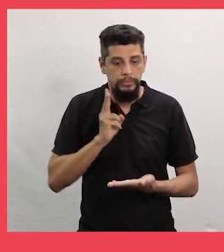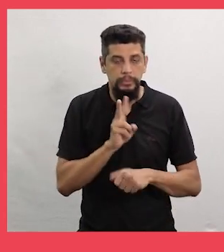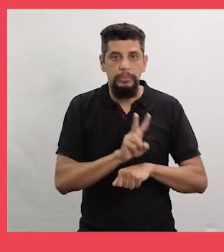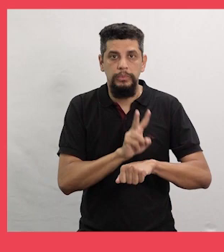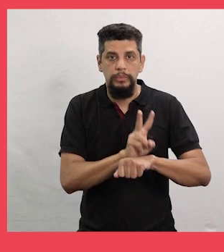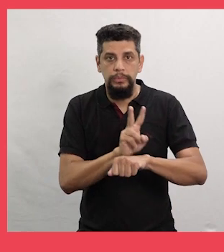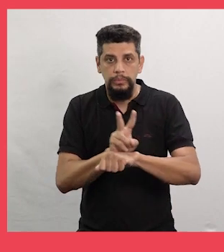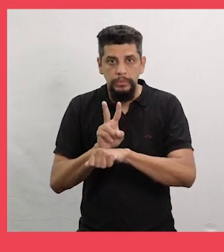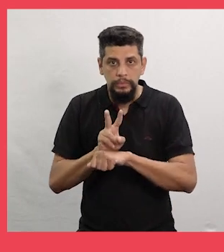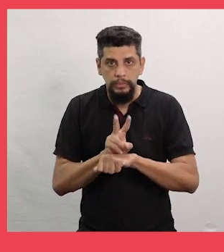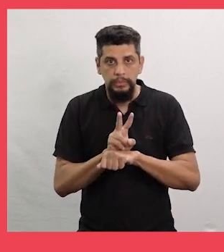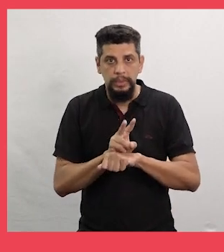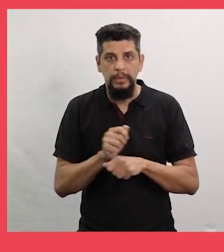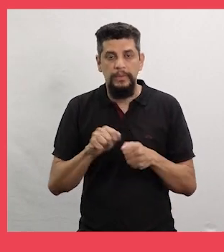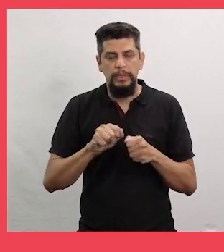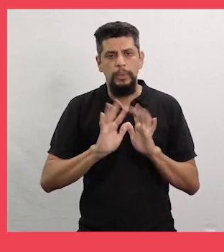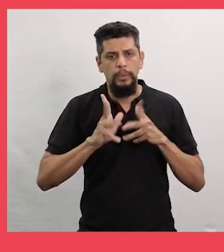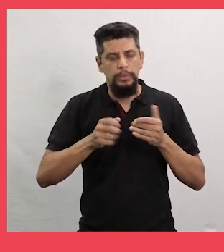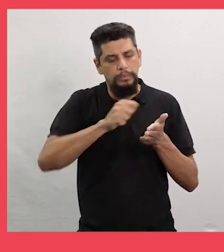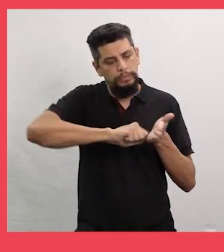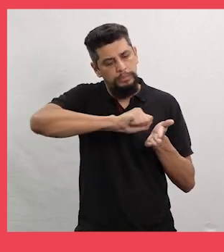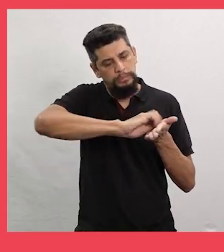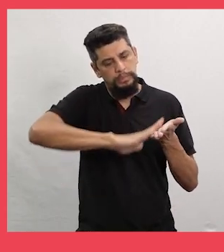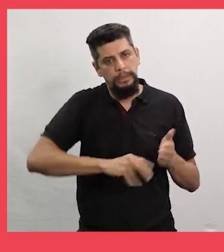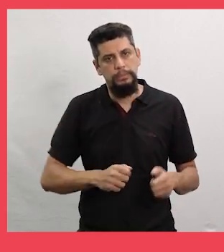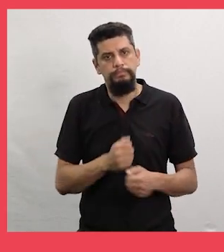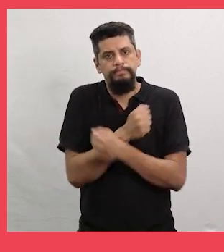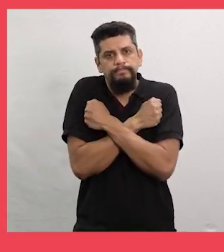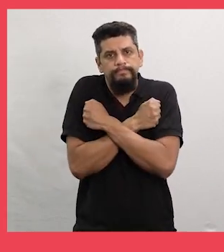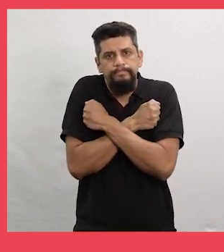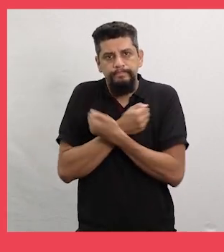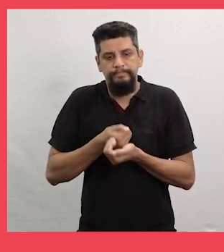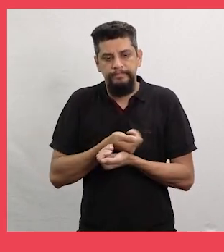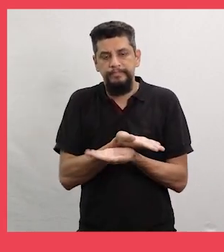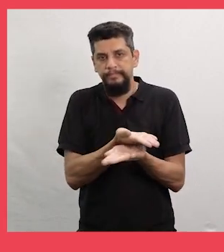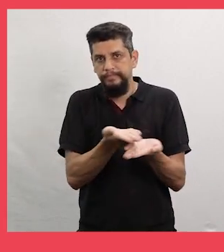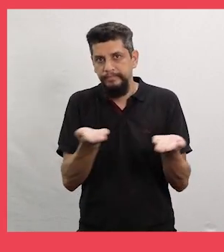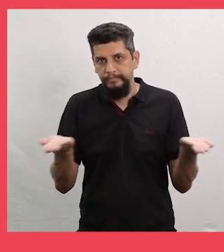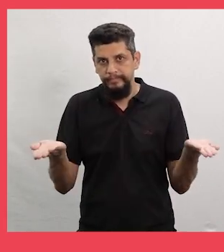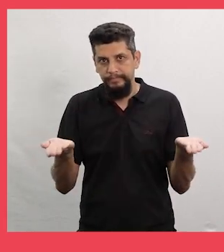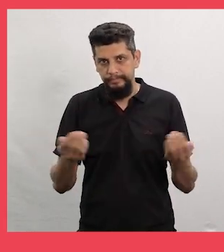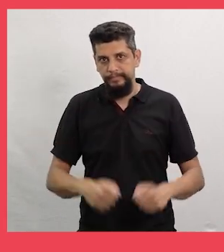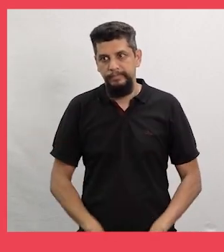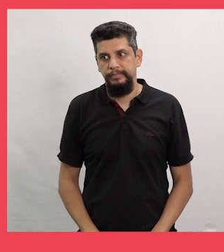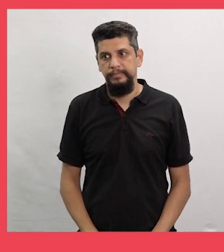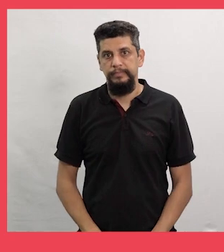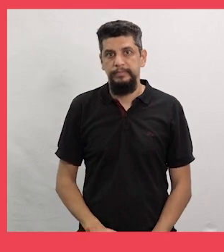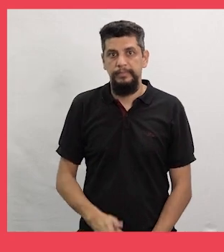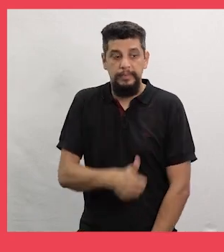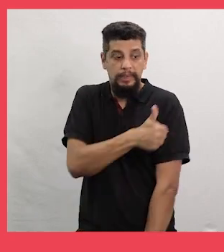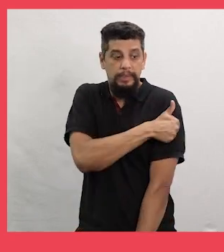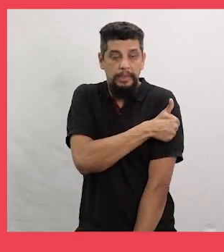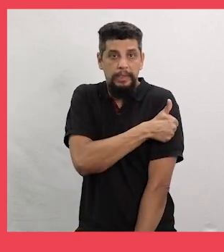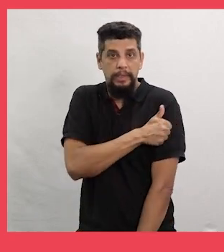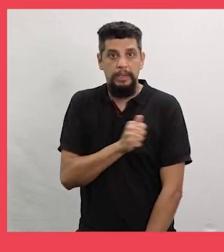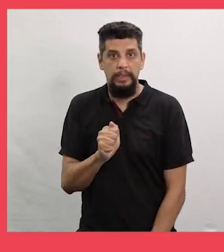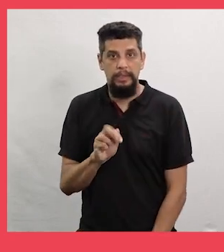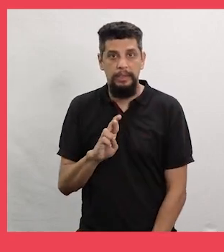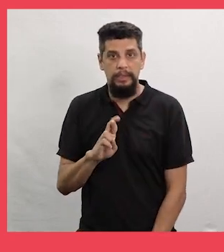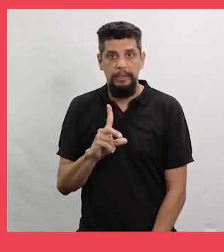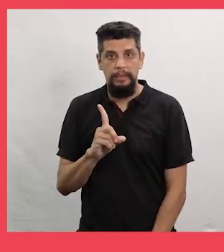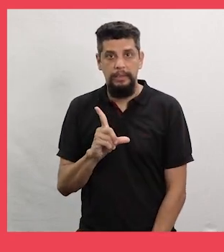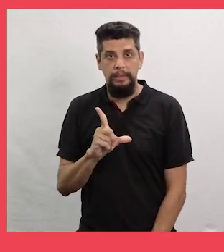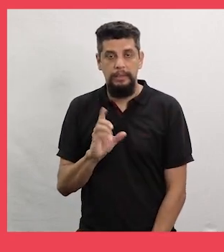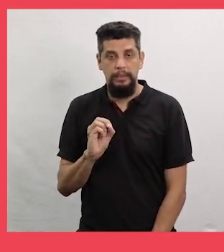fazendo todas as atividades e um forte abraço para vocês continua assistindo